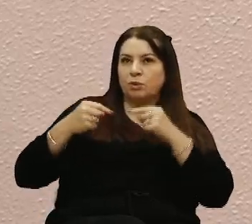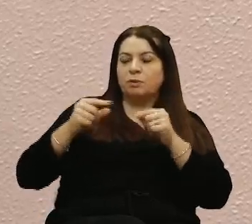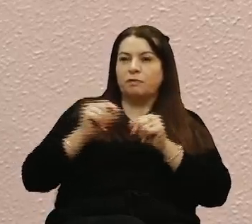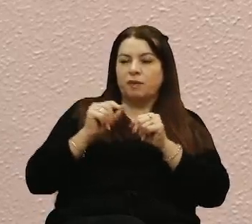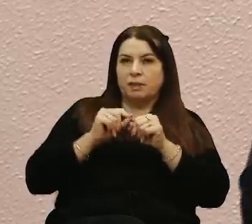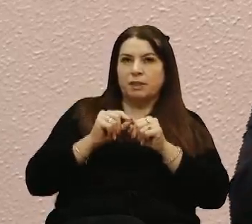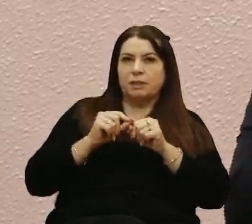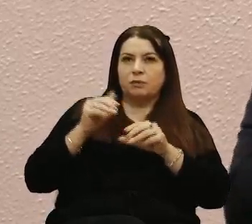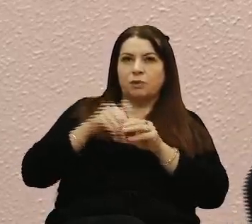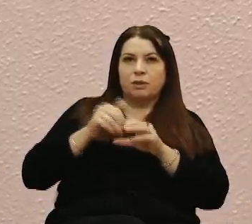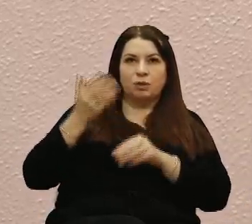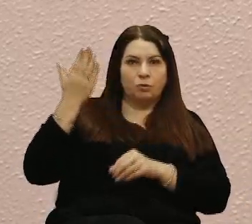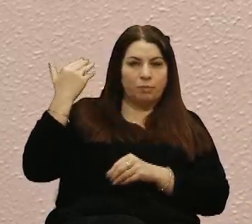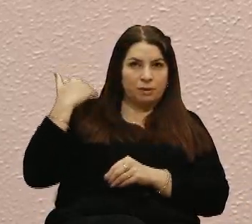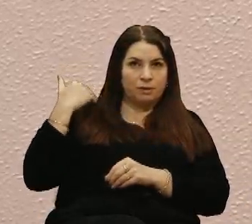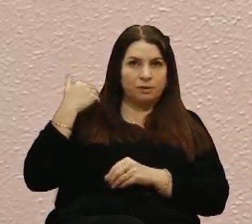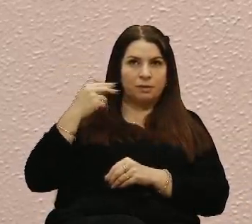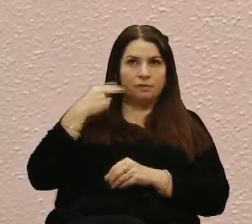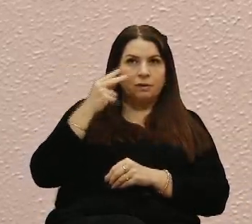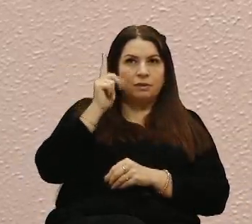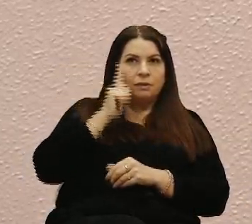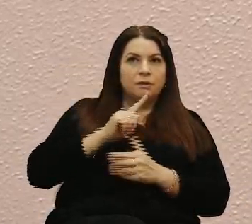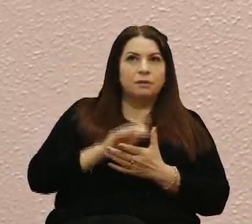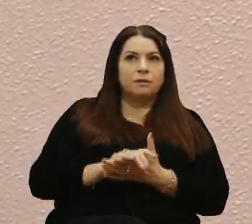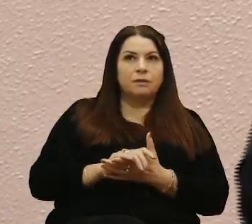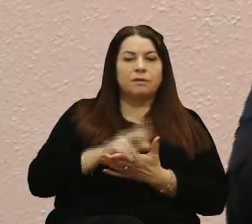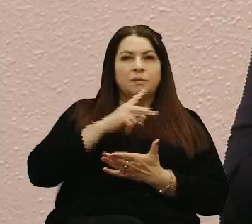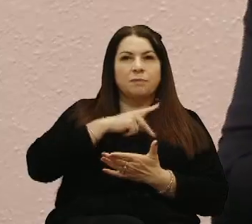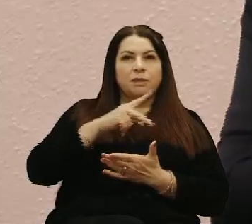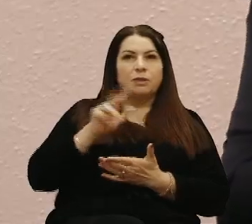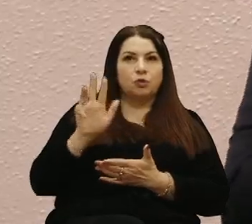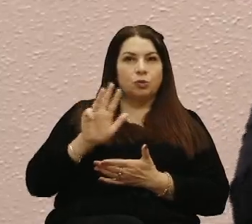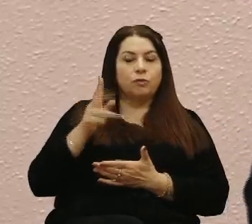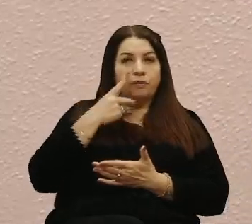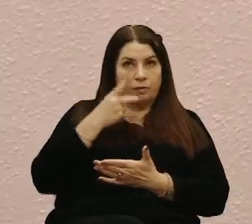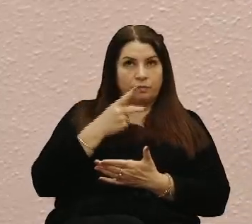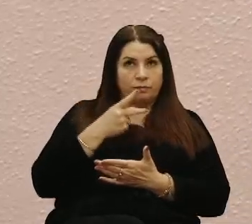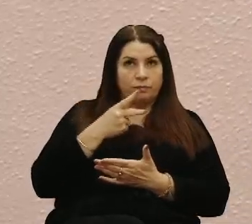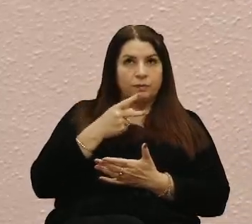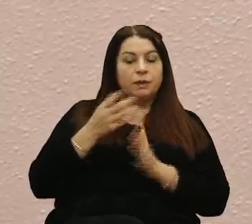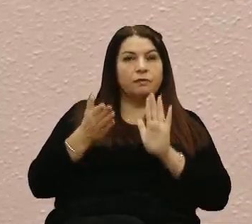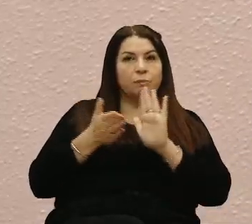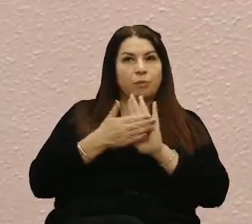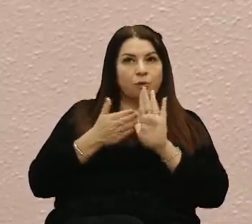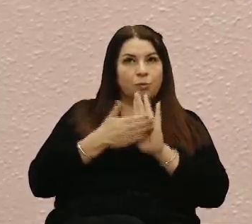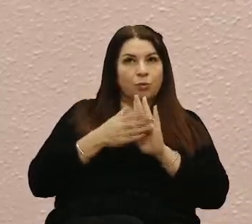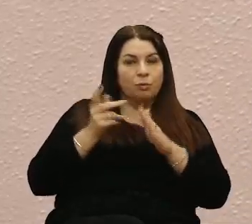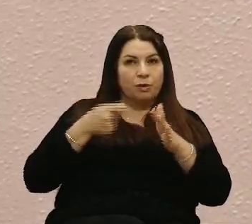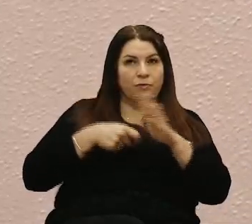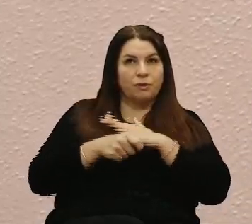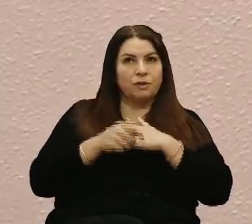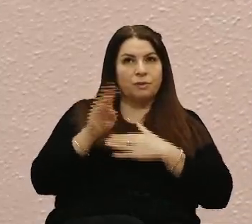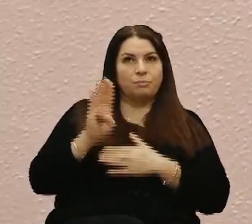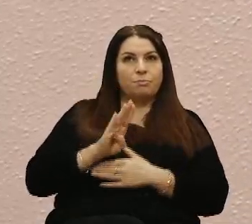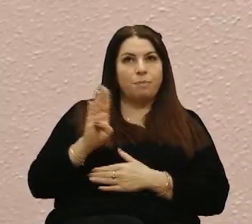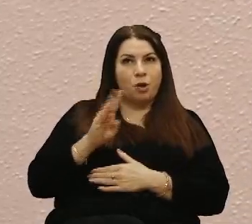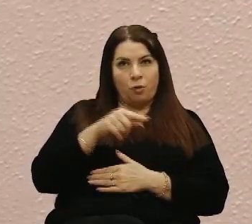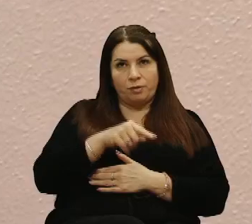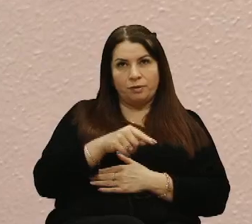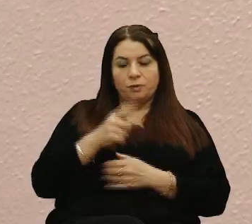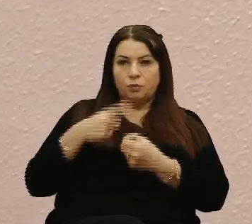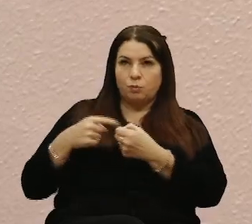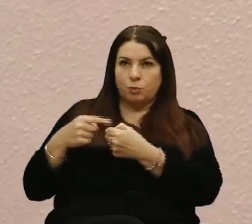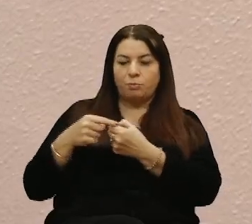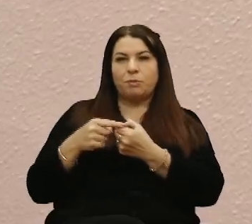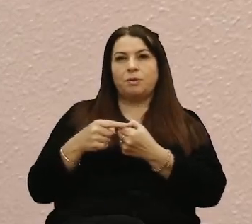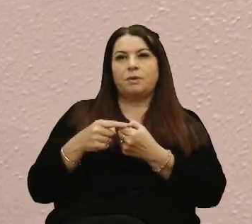fazíamos nas eleições do ano passado, vereador Lucas. O presidente Lula falou que vai propor para investir bilhões nos